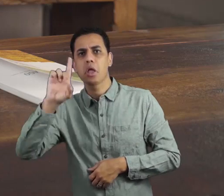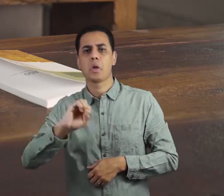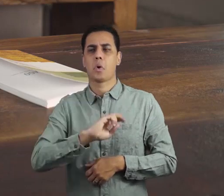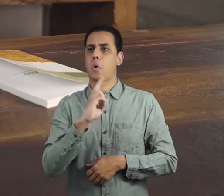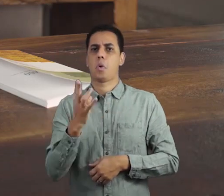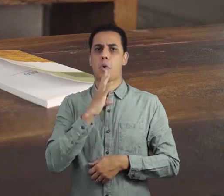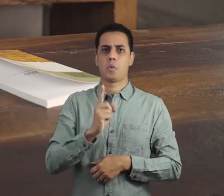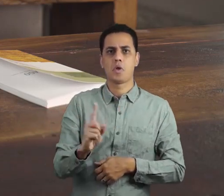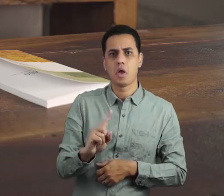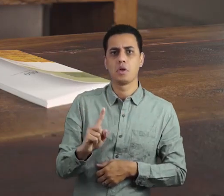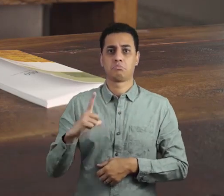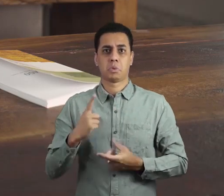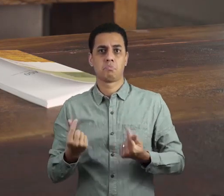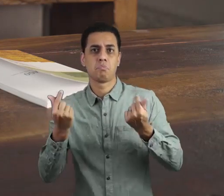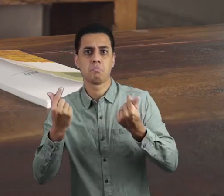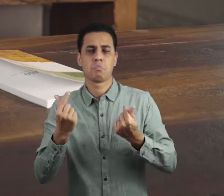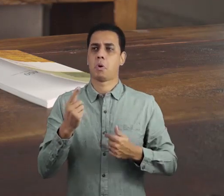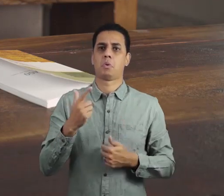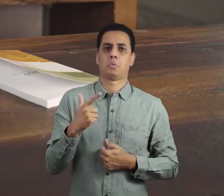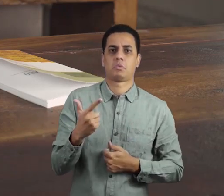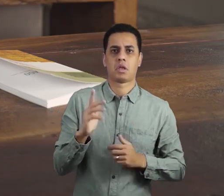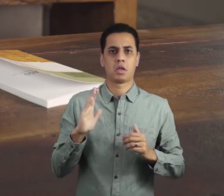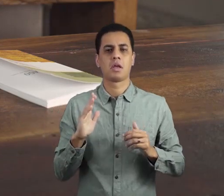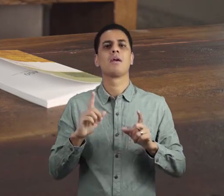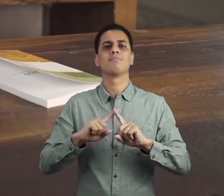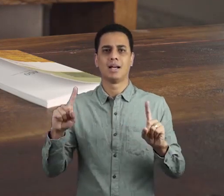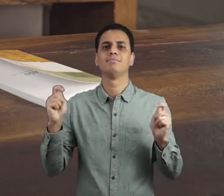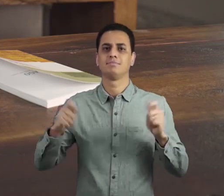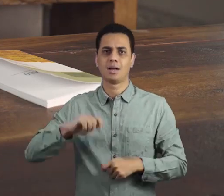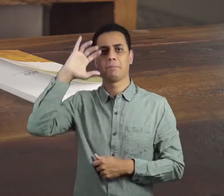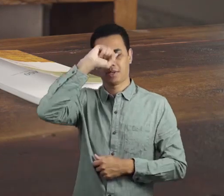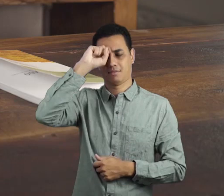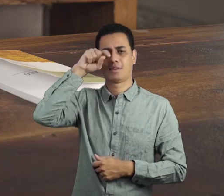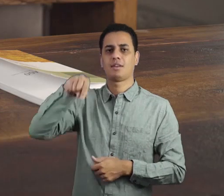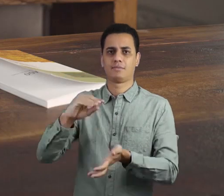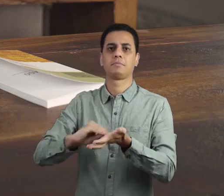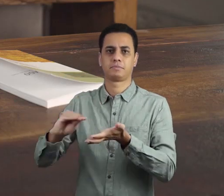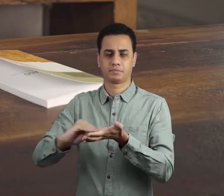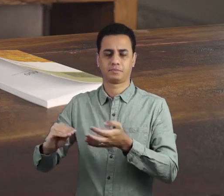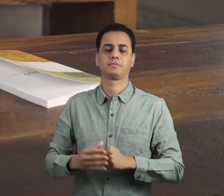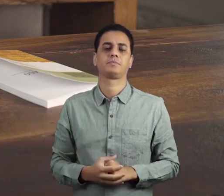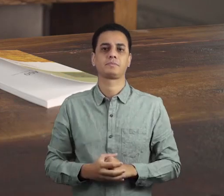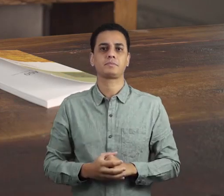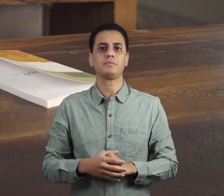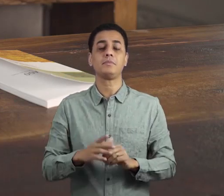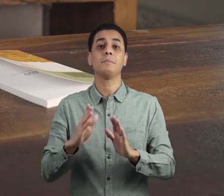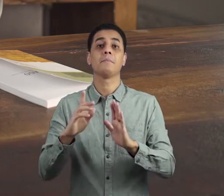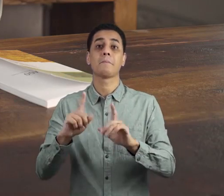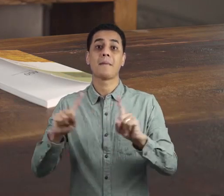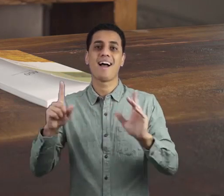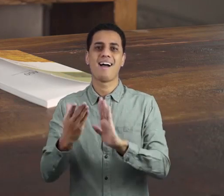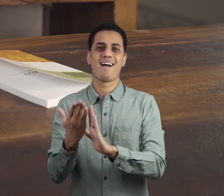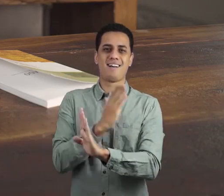tenha riquezas ou não. Nós temos tanto a aprender com essa passagem bíblica. Eu